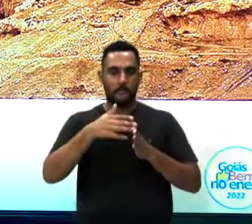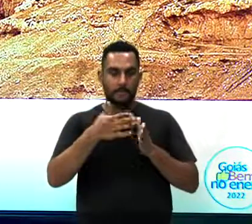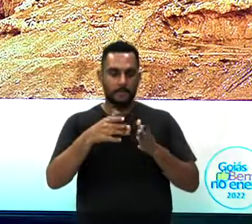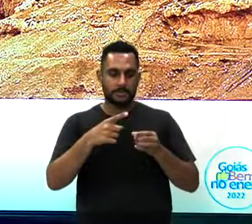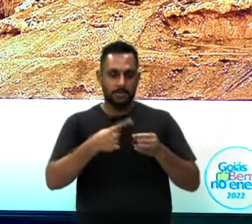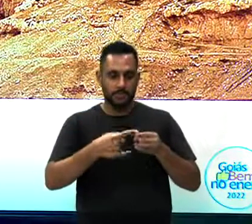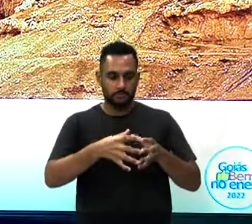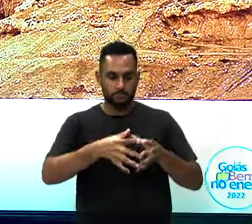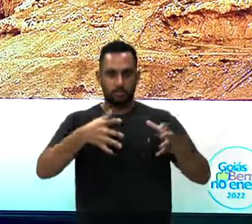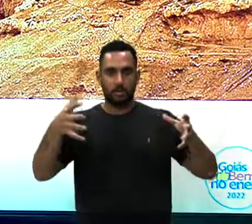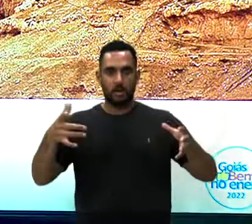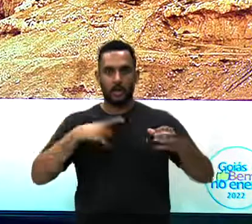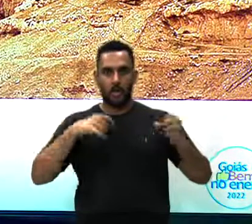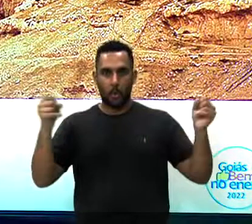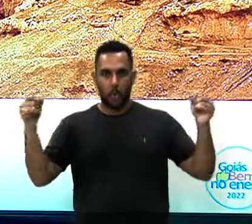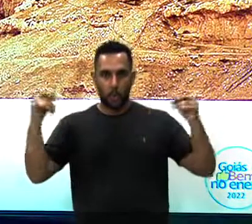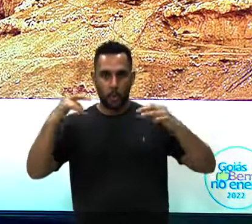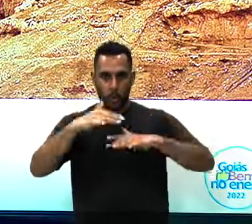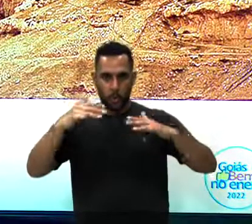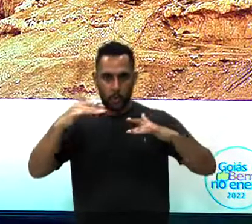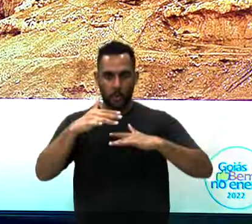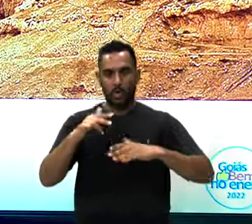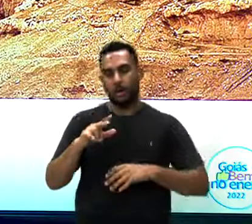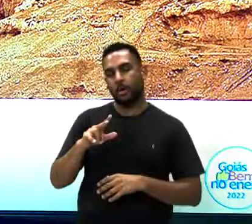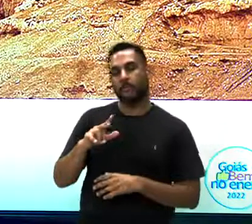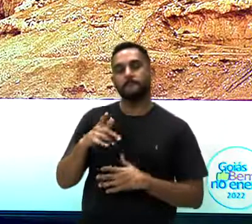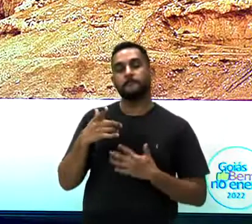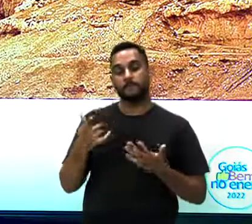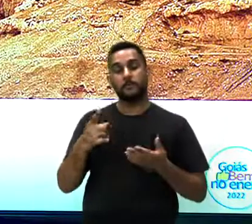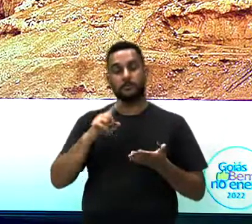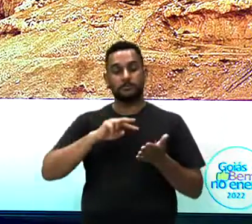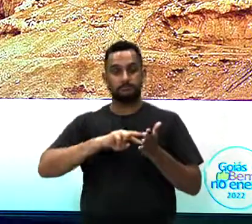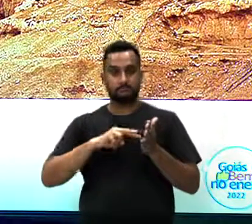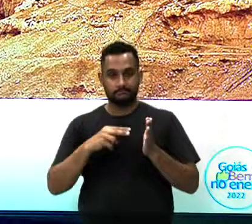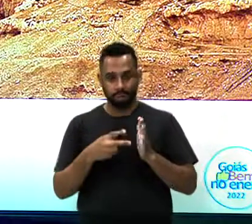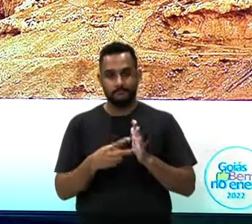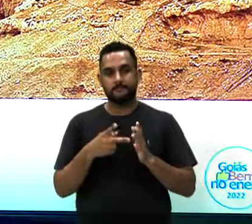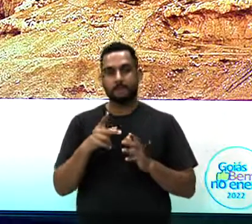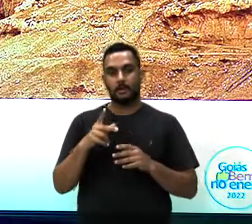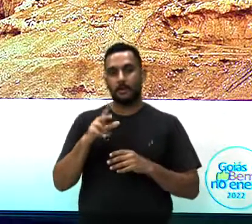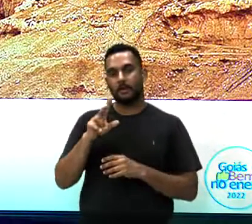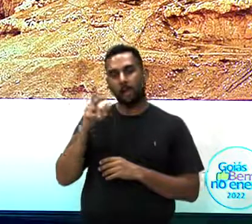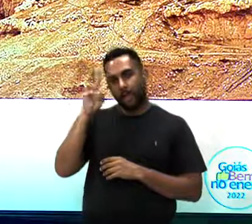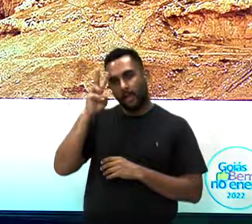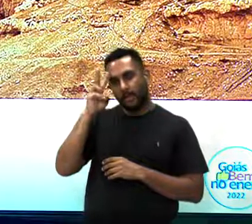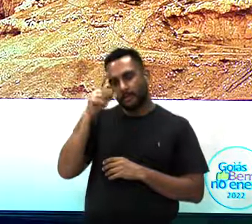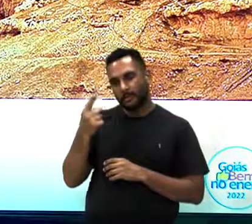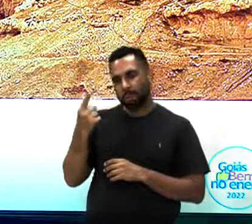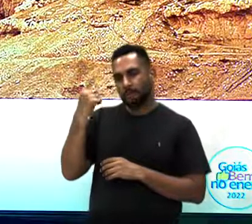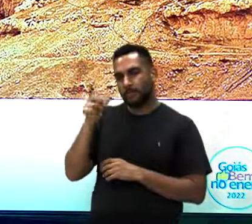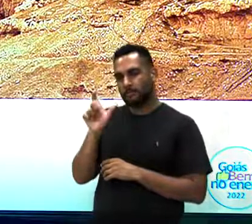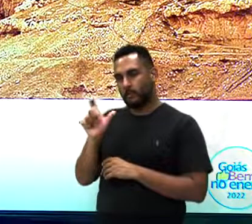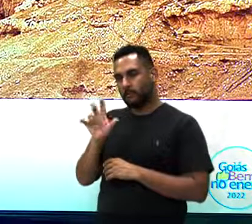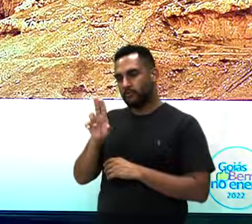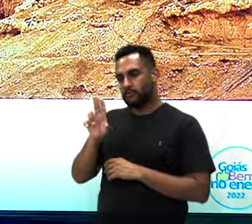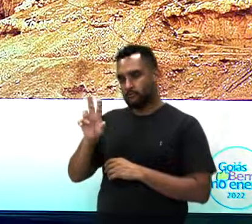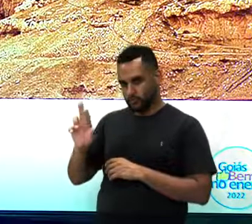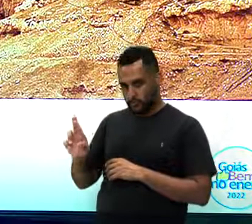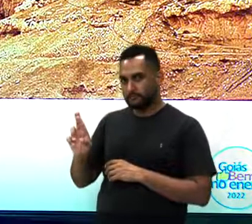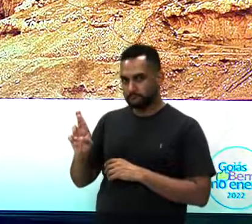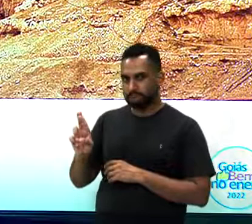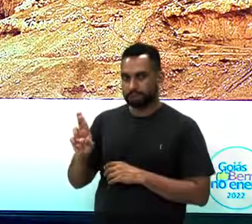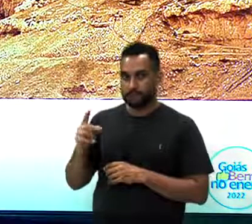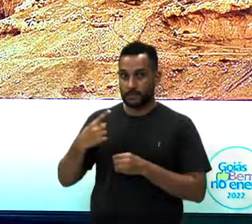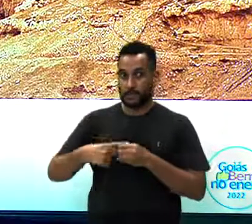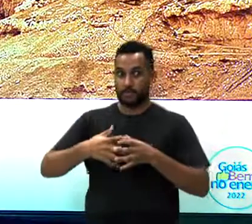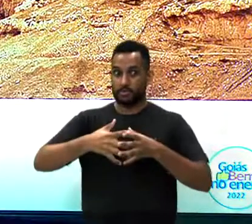de urbanização, a gente está falando justamente de um processo de crescimento da cidade, fazendo referência a essa grande cidade que foi,